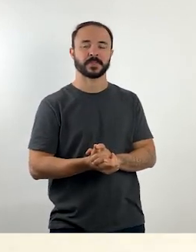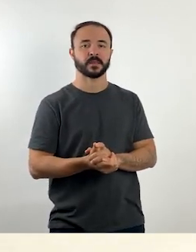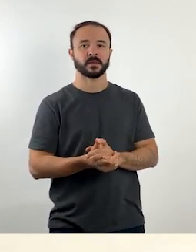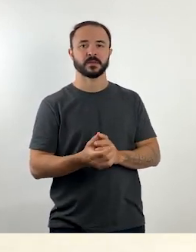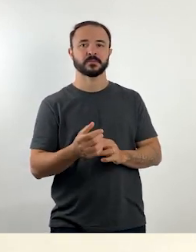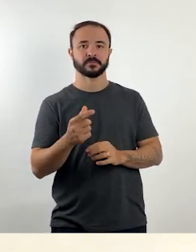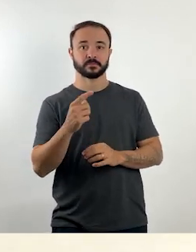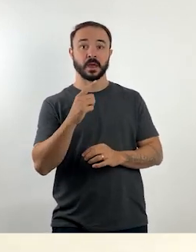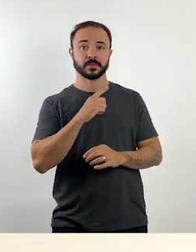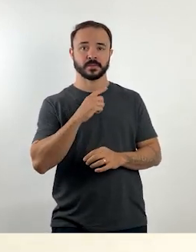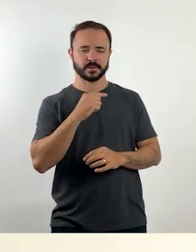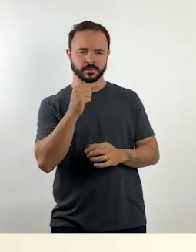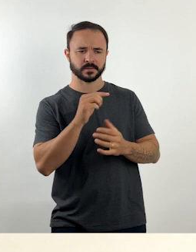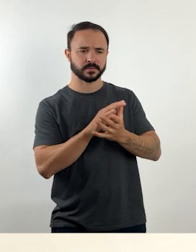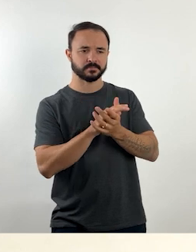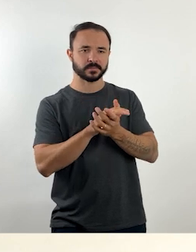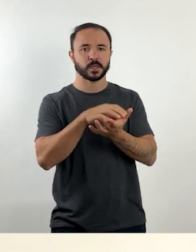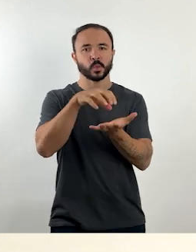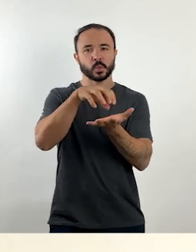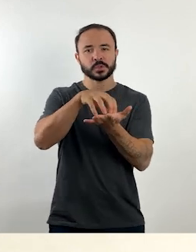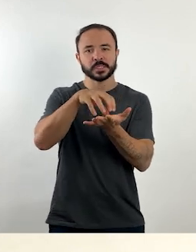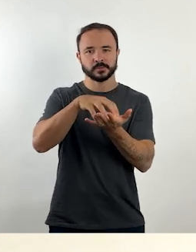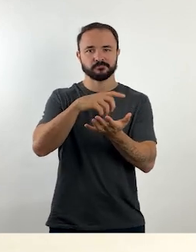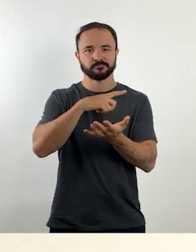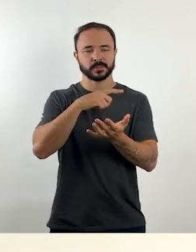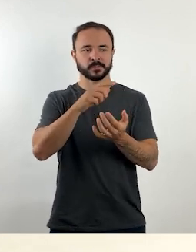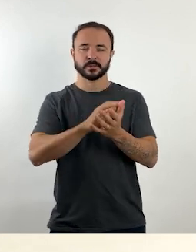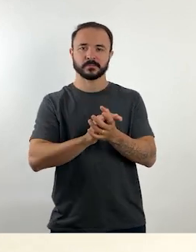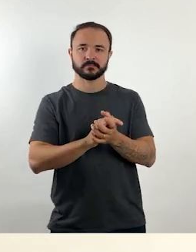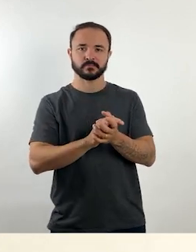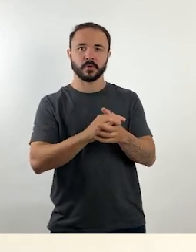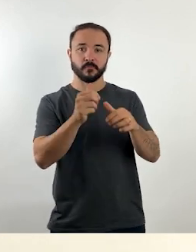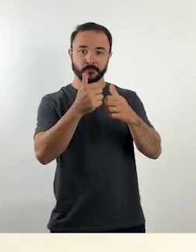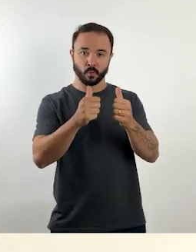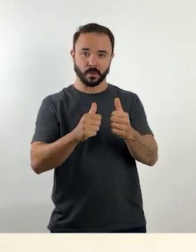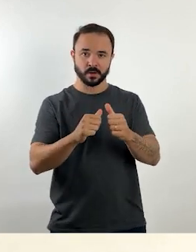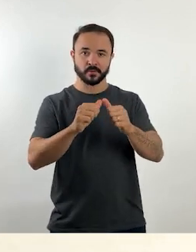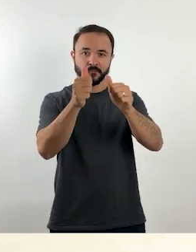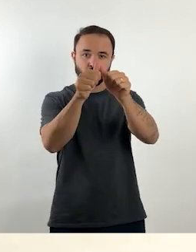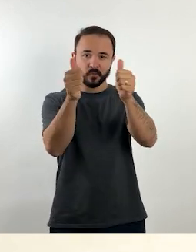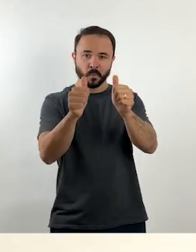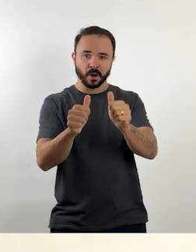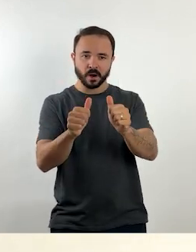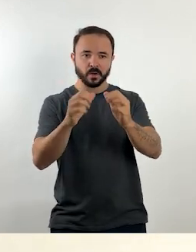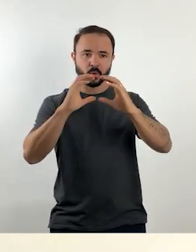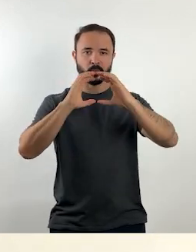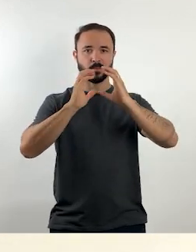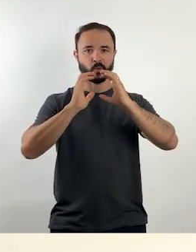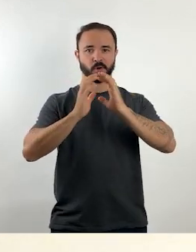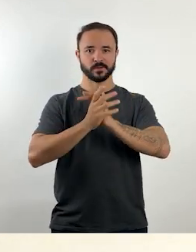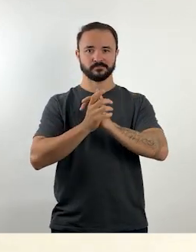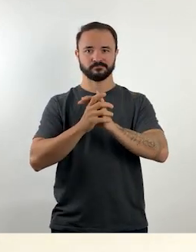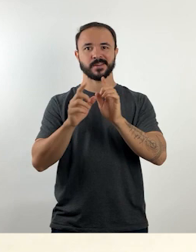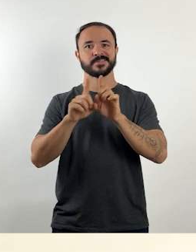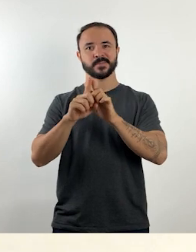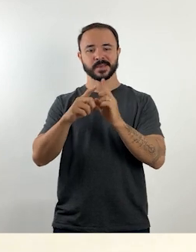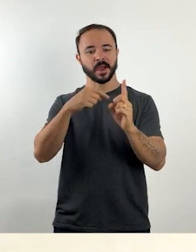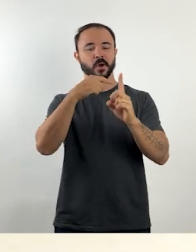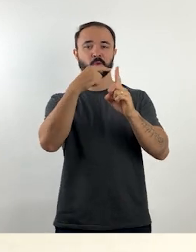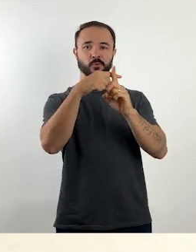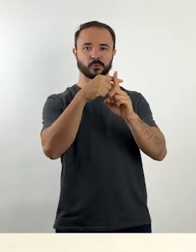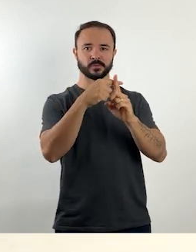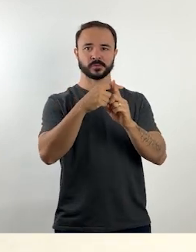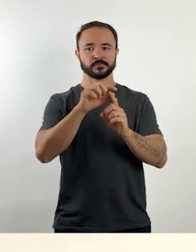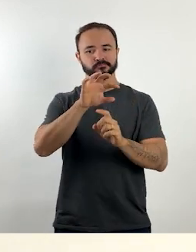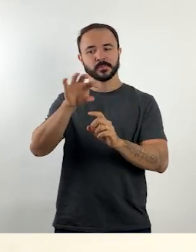aqui, tá? Ela tem um furo no meio, em formato de bola, e tem a cruzinha em cada um